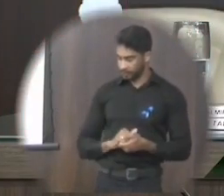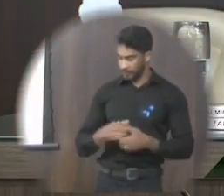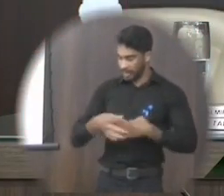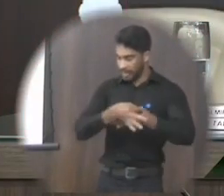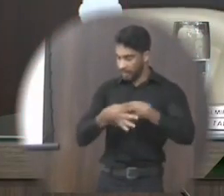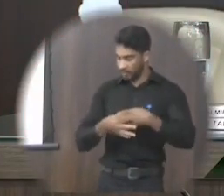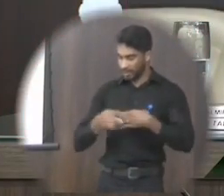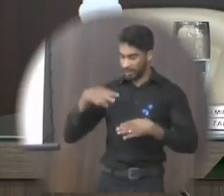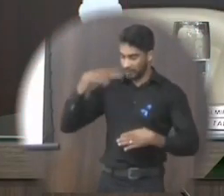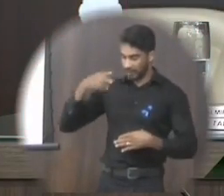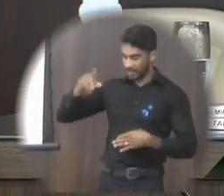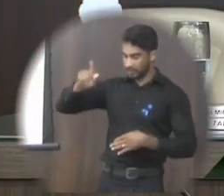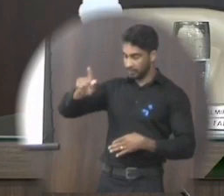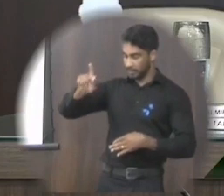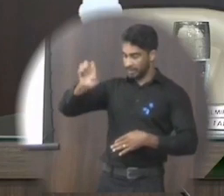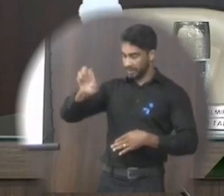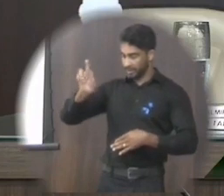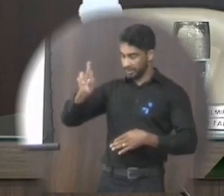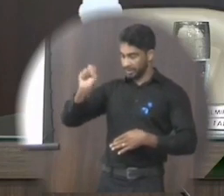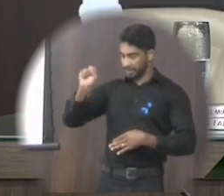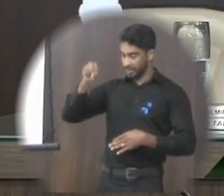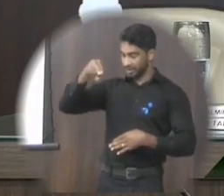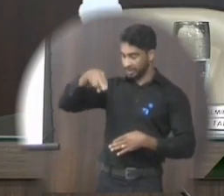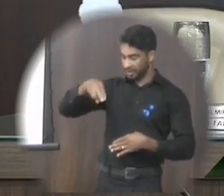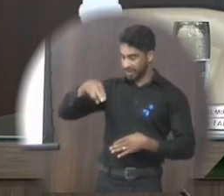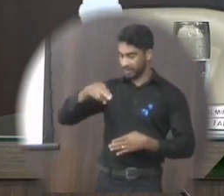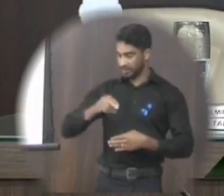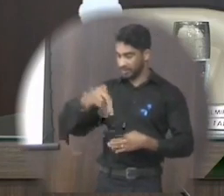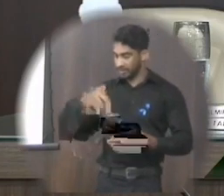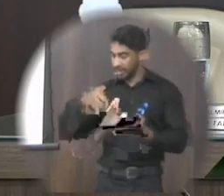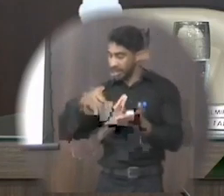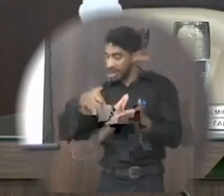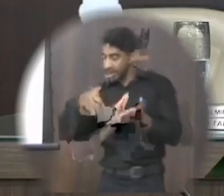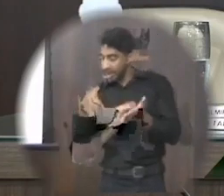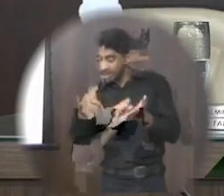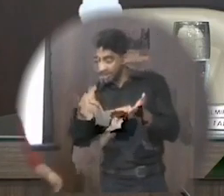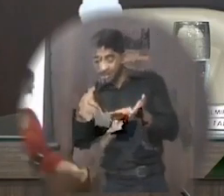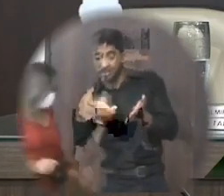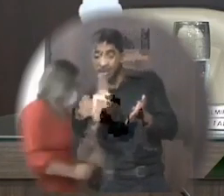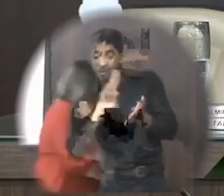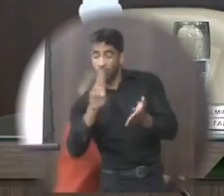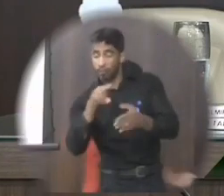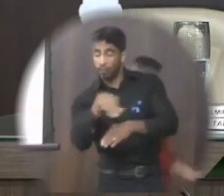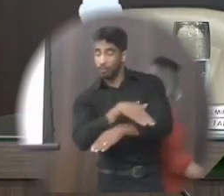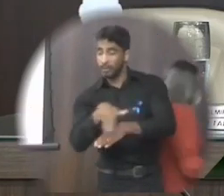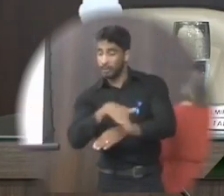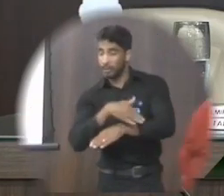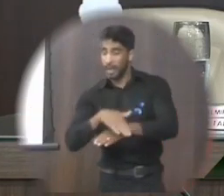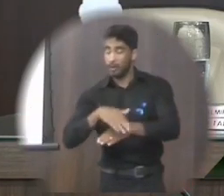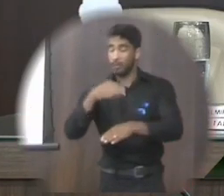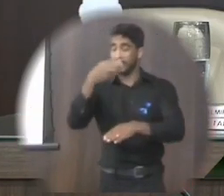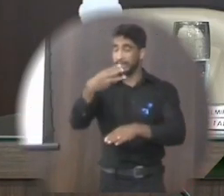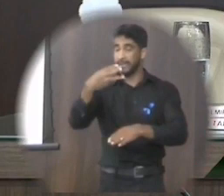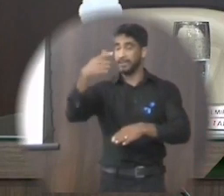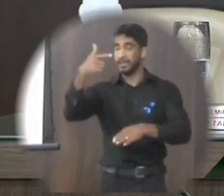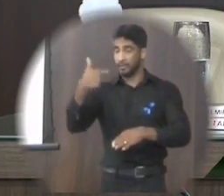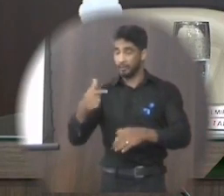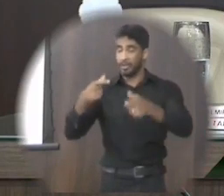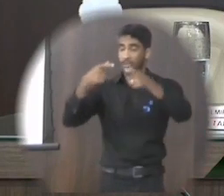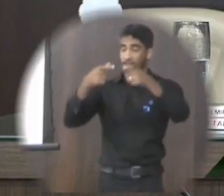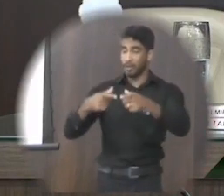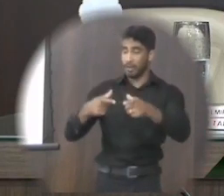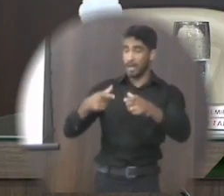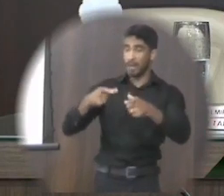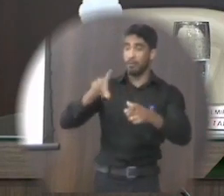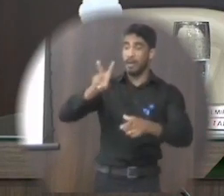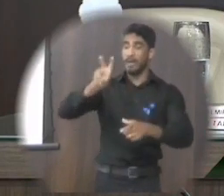Autoria, o vereador Gerson do Espírito Santo de Souza. Ementa, da denominação à Rua 32, localizada no